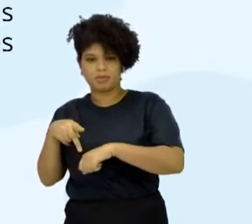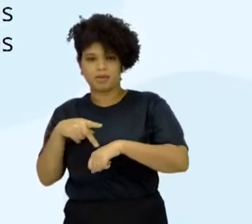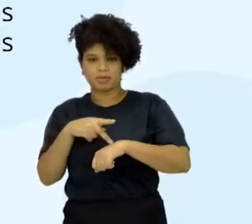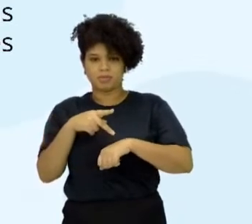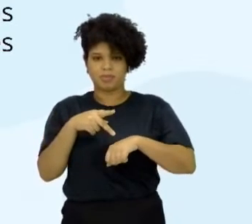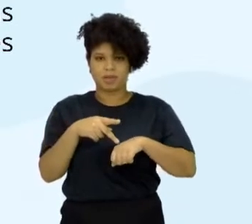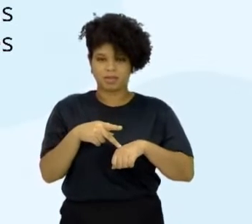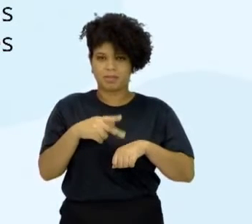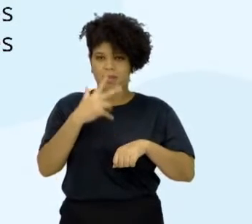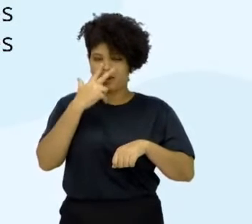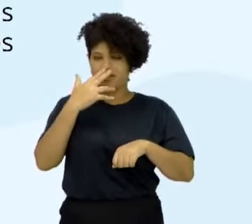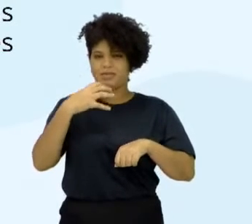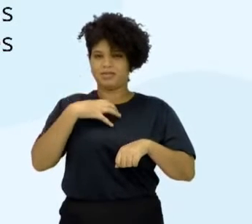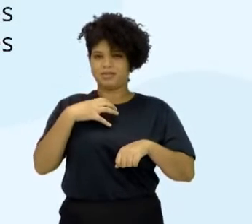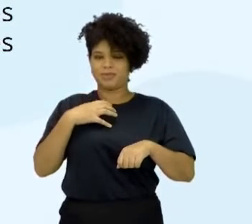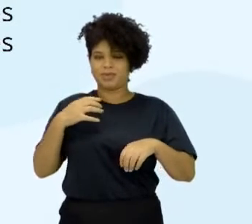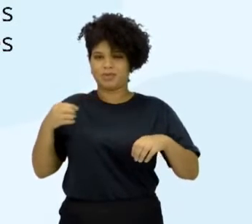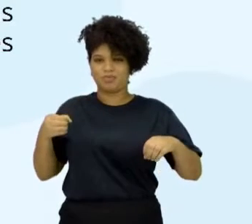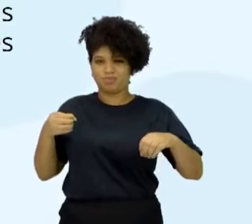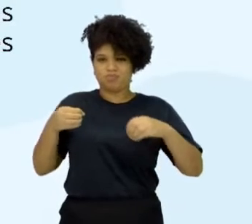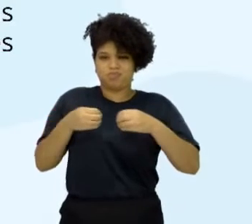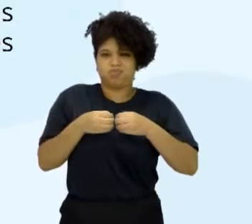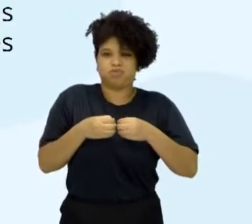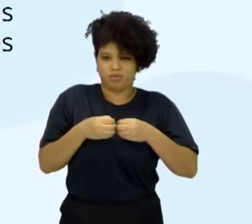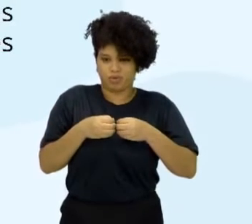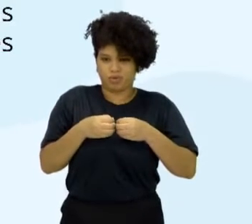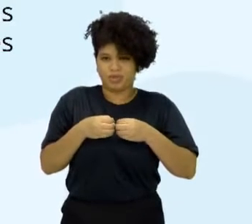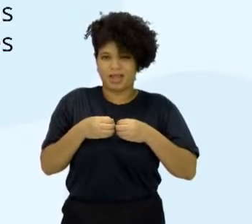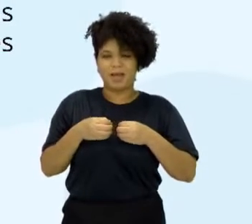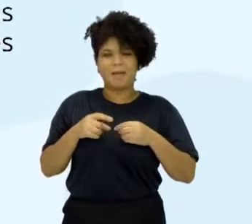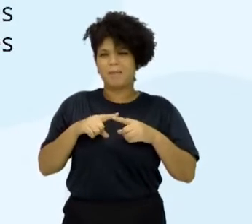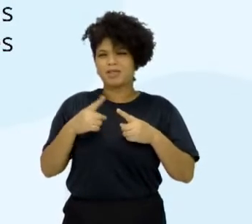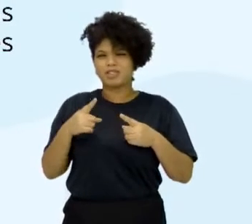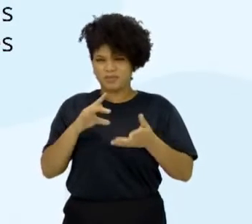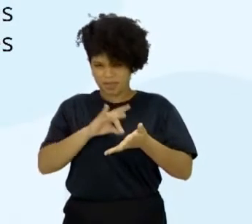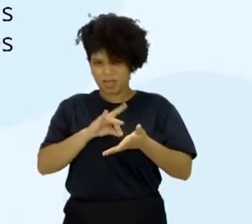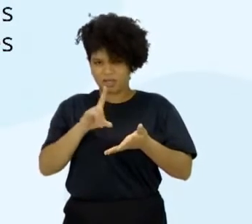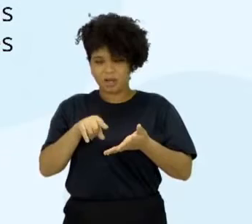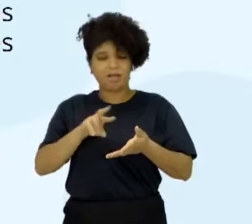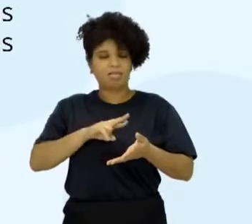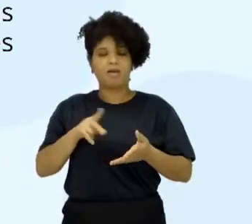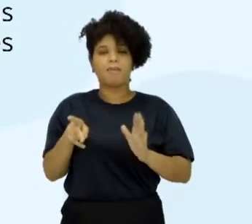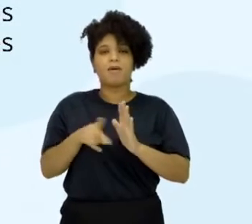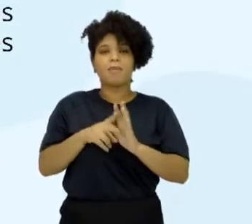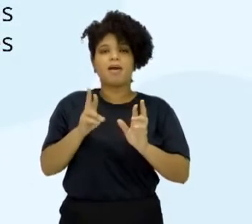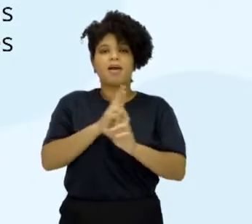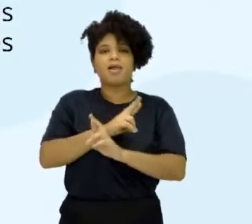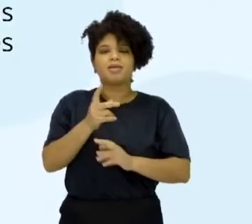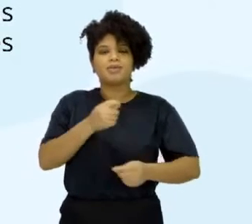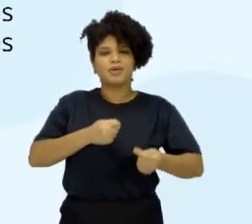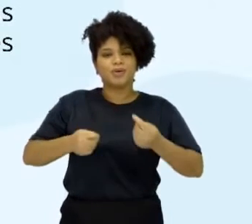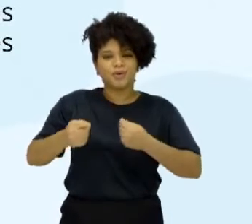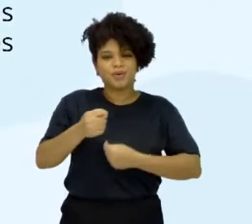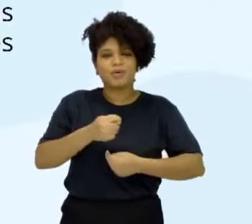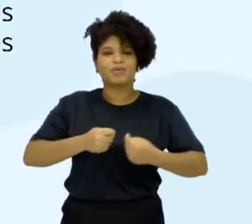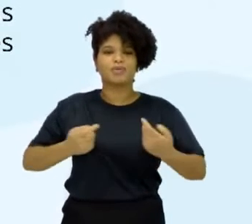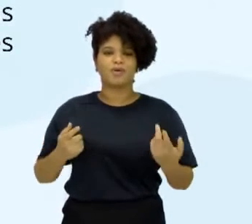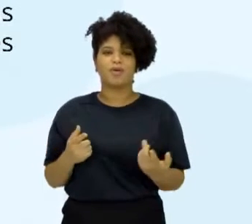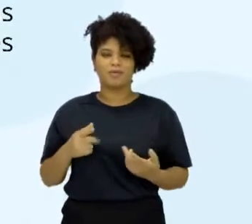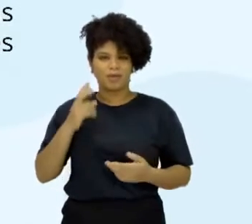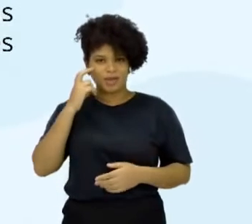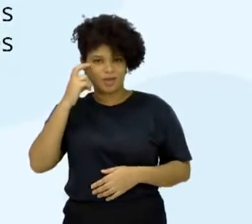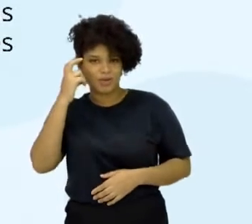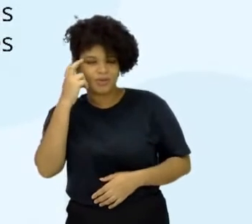das suas distâncias. Essas relações têm como ponto principal as relações econômicas, mas não podemos esquecer